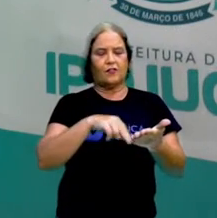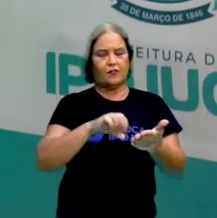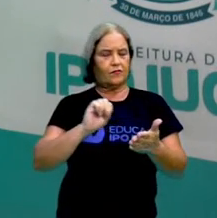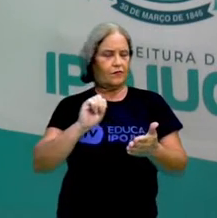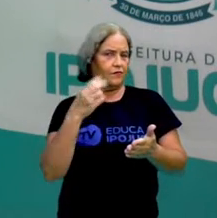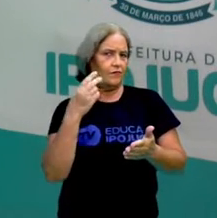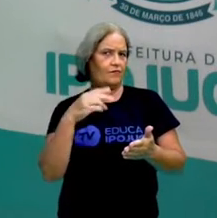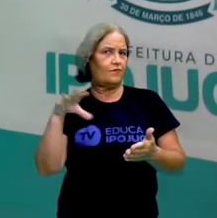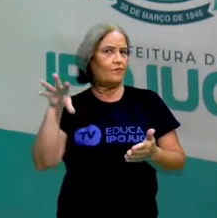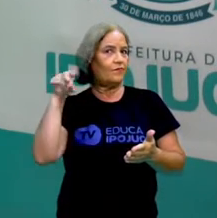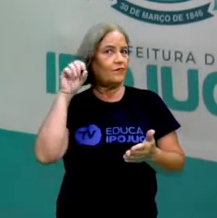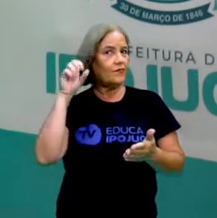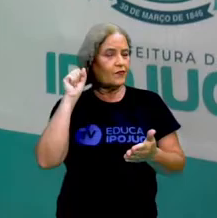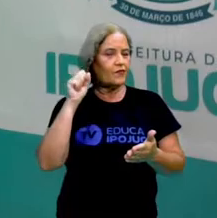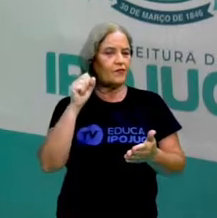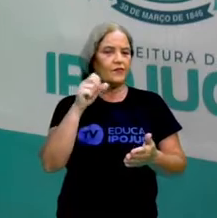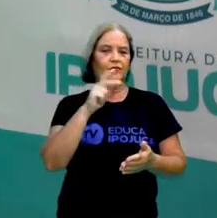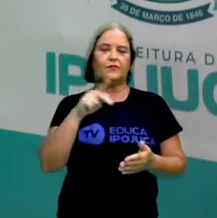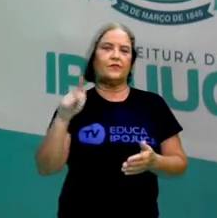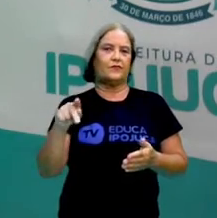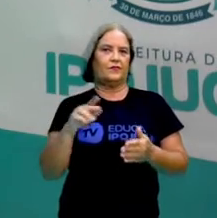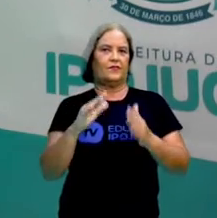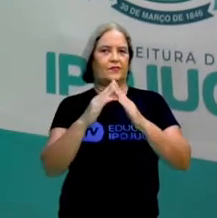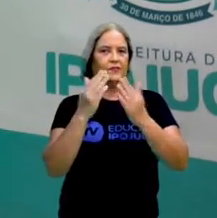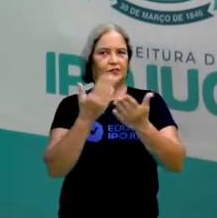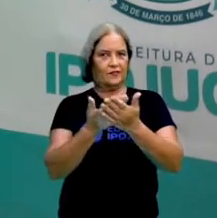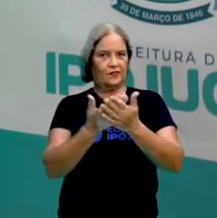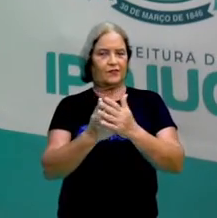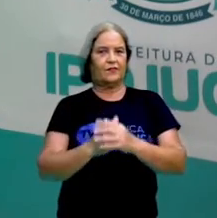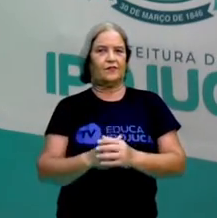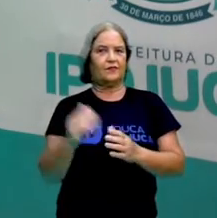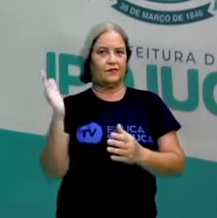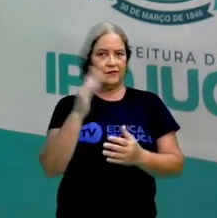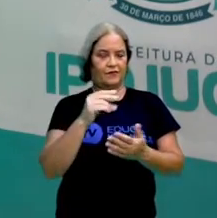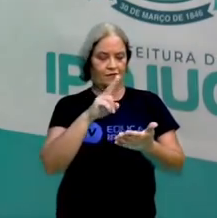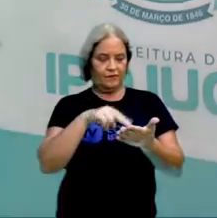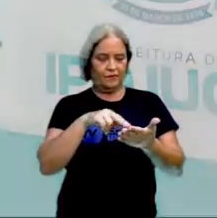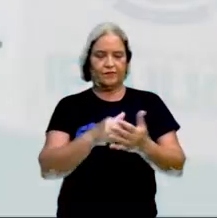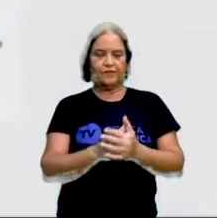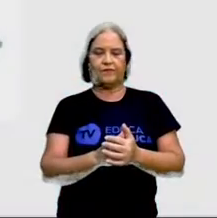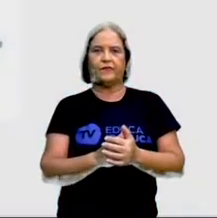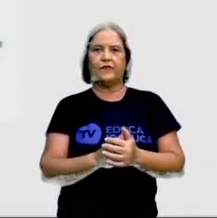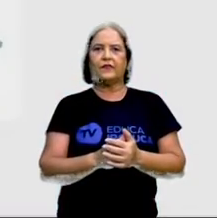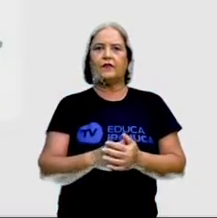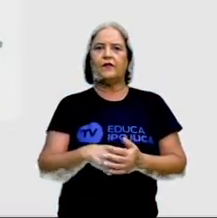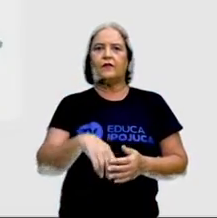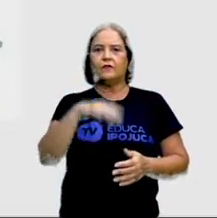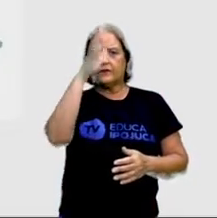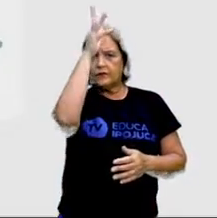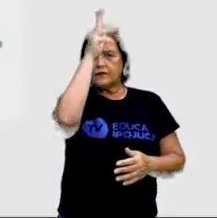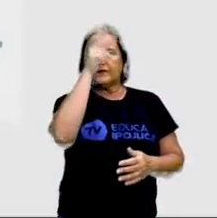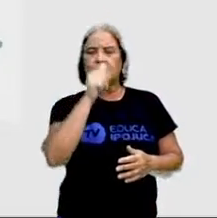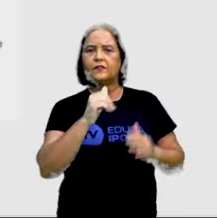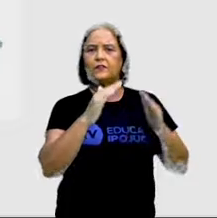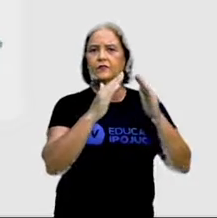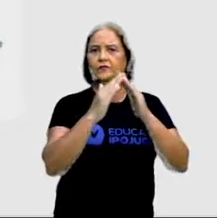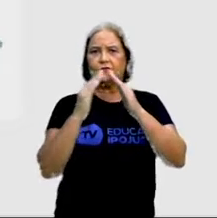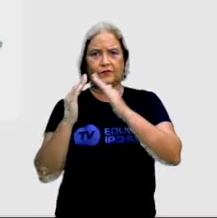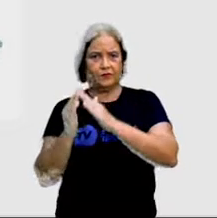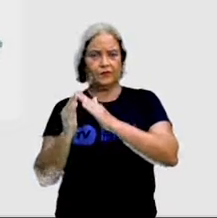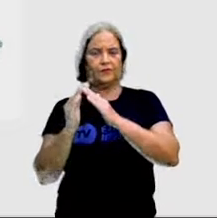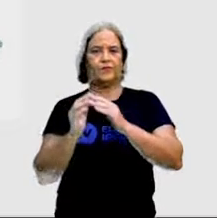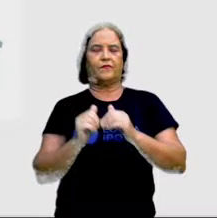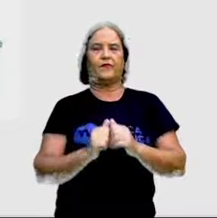ouviram lá na escola quantia de você vamos acompanhar a leitura a galinha do vizinho